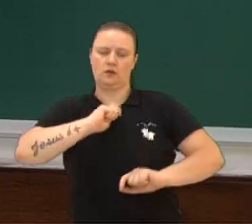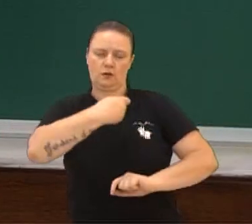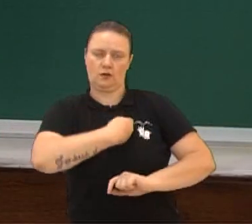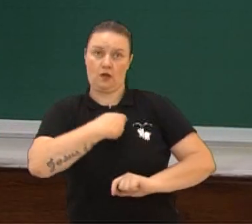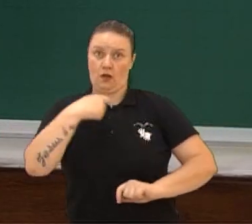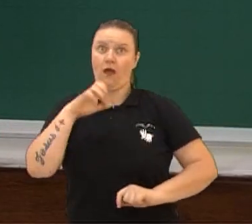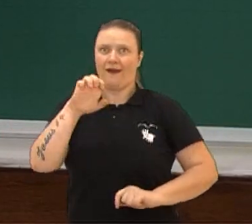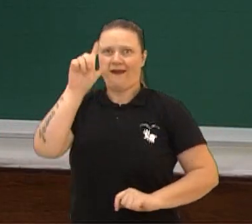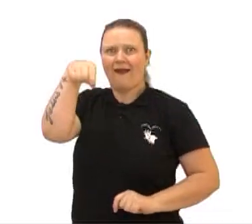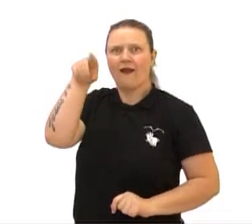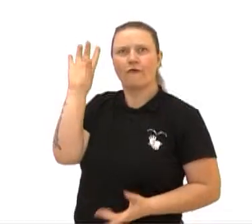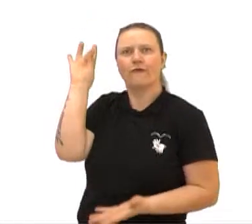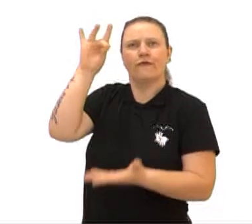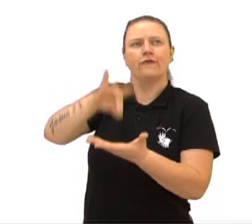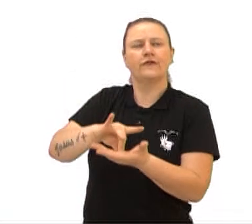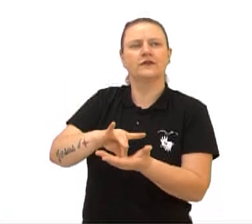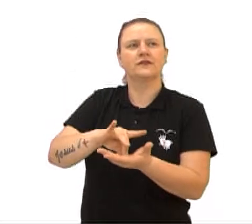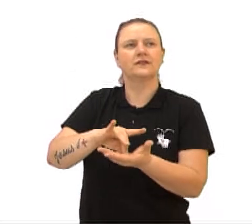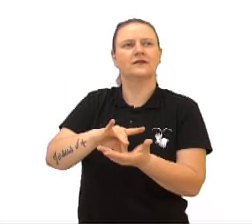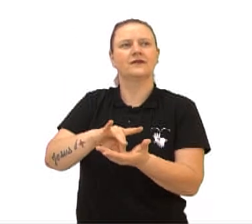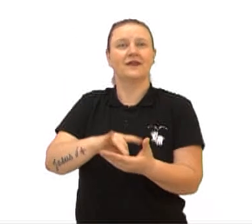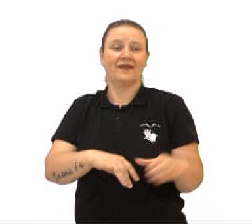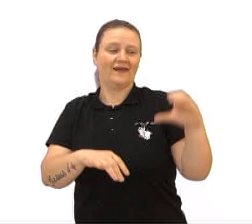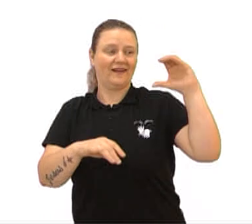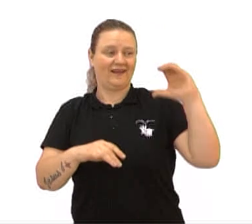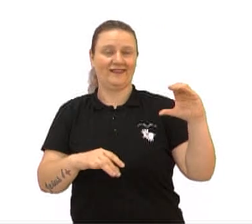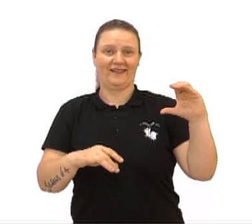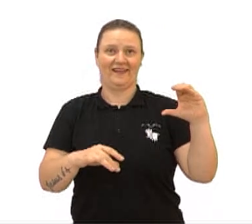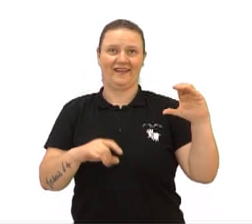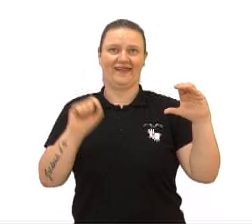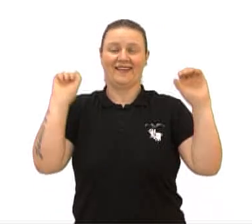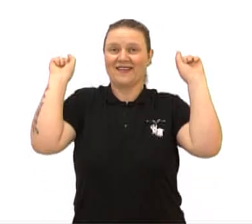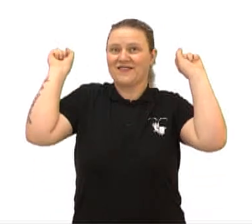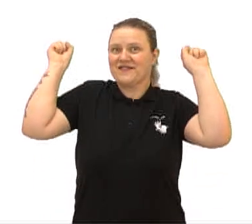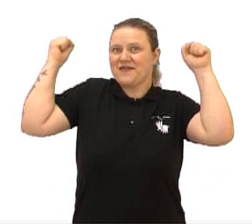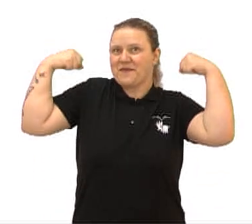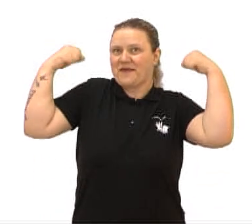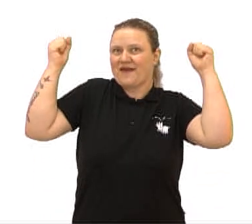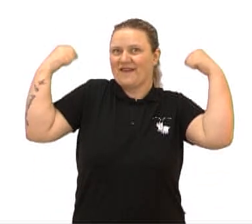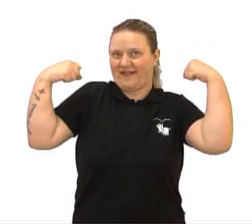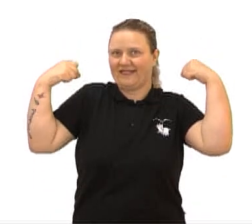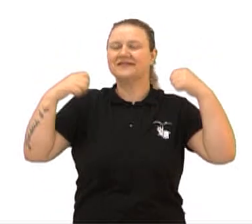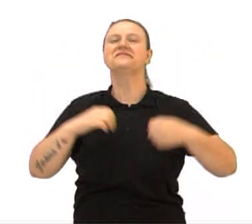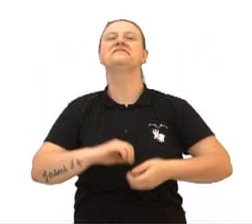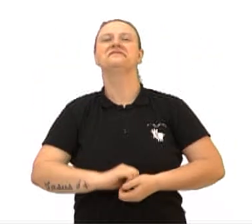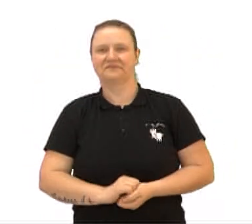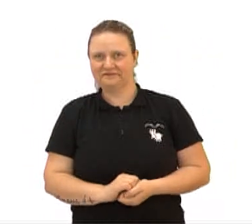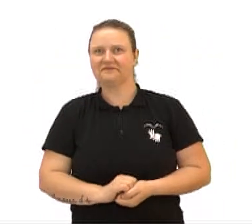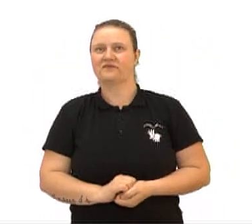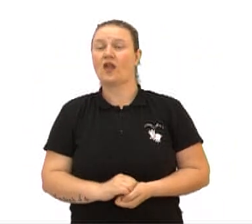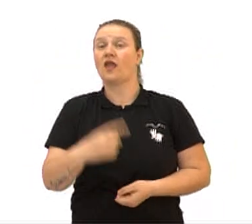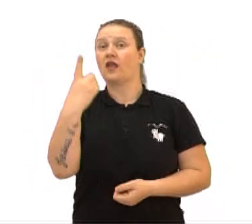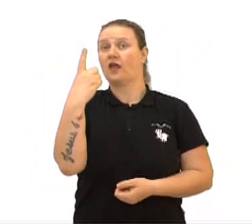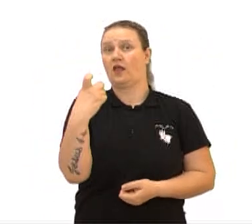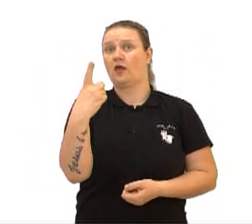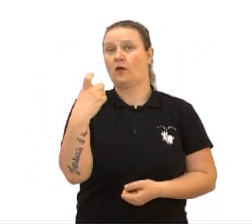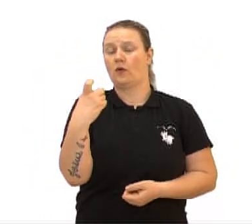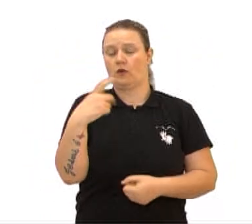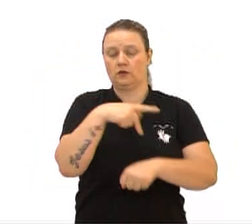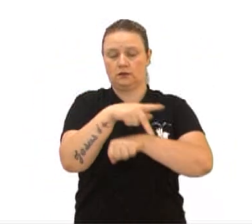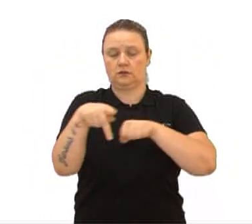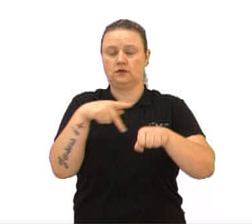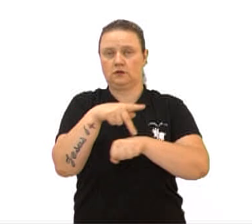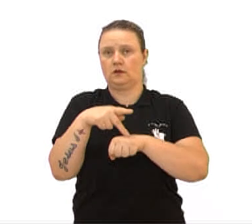língua oficial. Lá, C. El México. Então, o México é o único país da América do